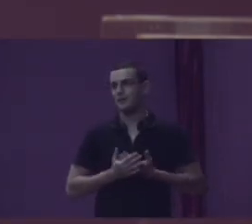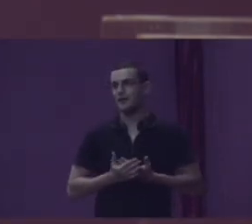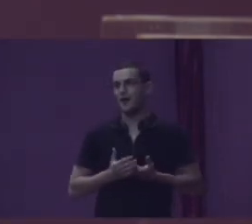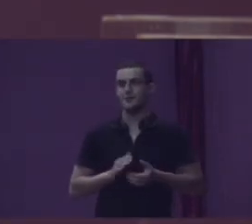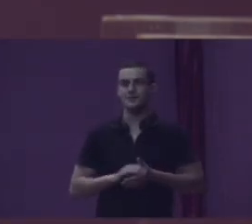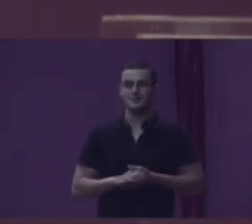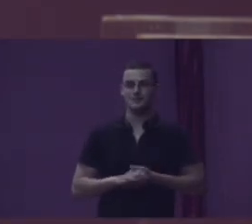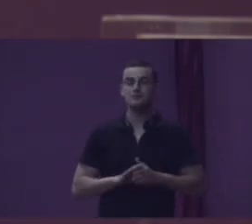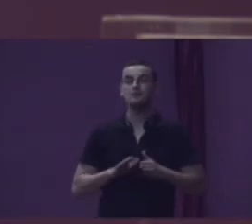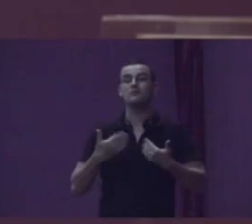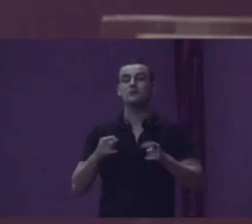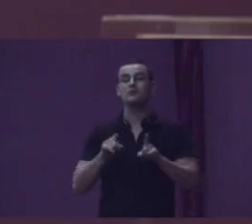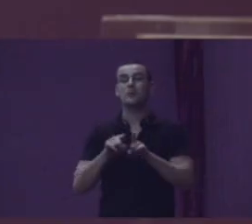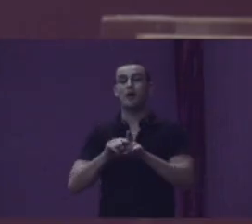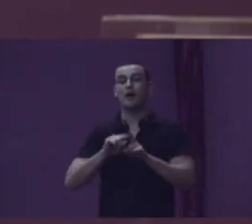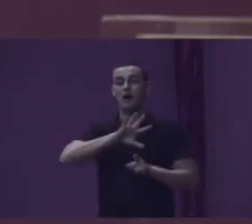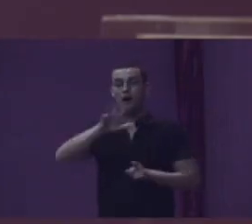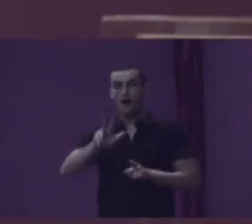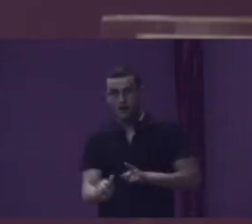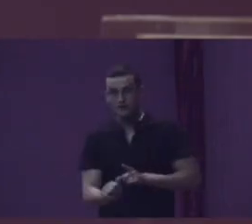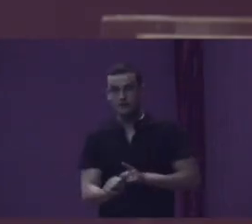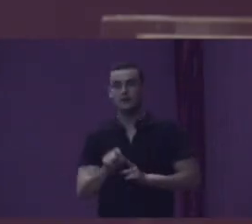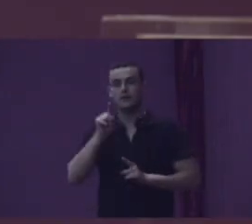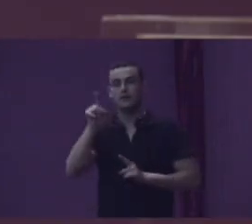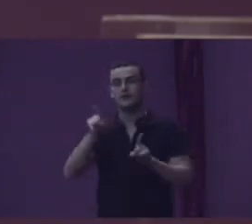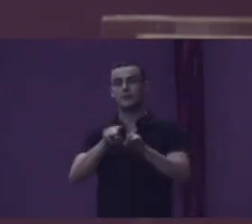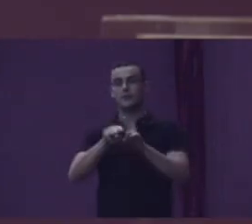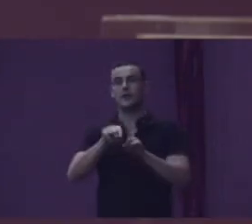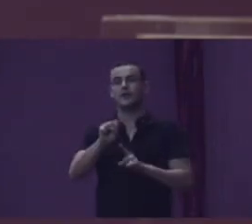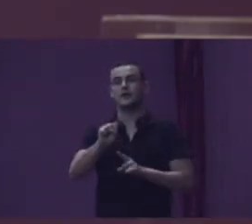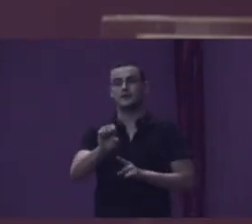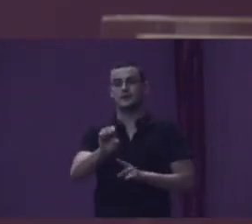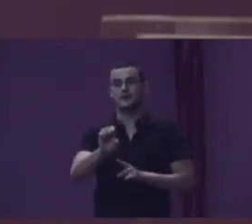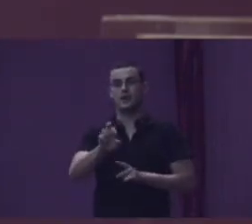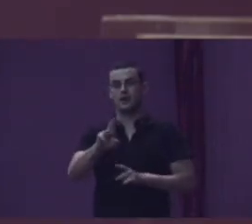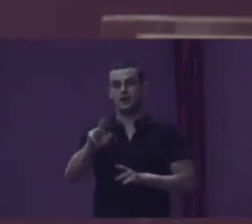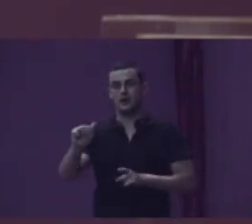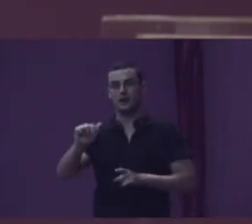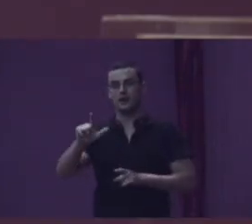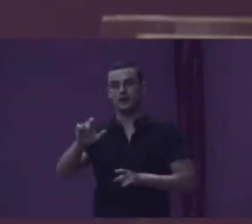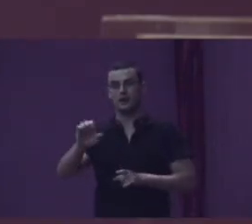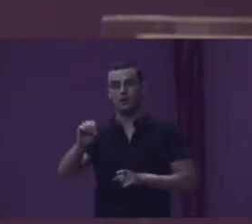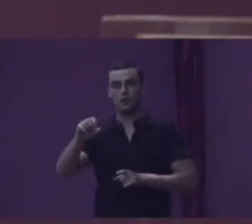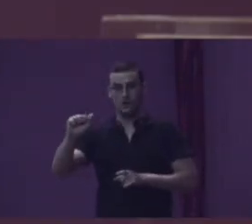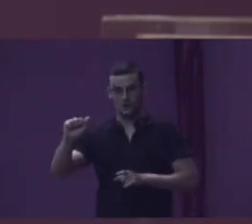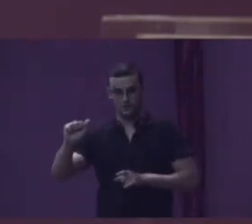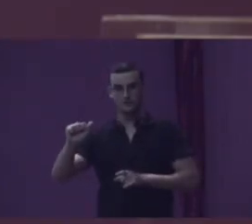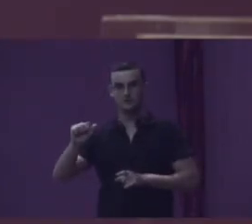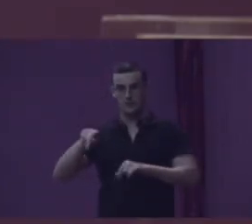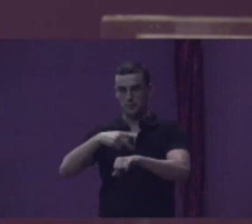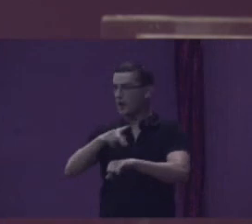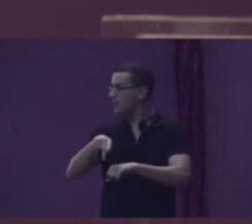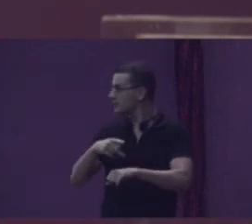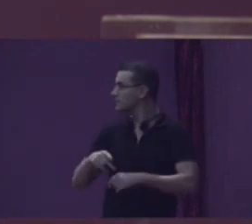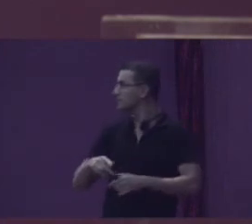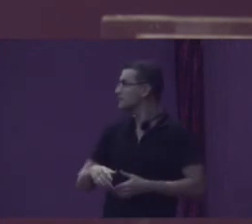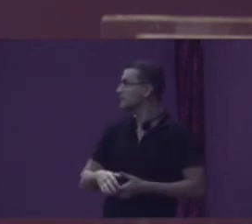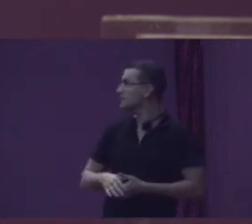claro, a Sierra Leone, a Maria vai ir a Sierra Leone, não, eu verifico a verdade. A mais alta do